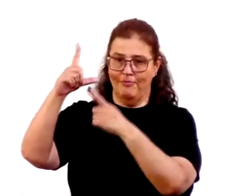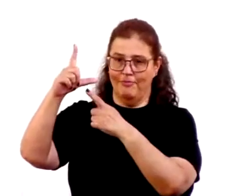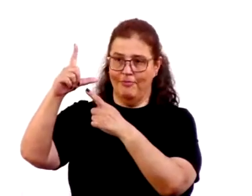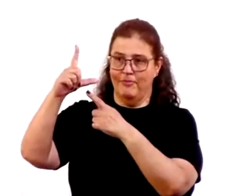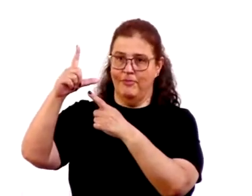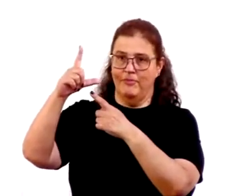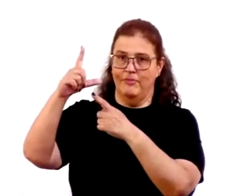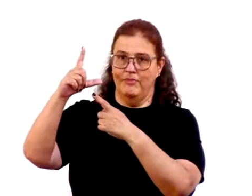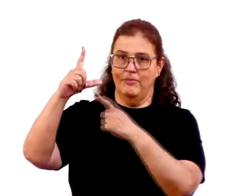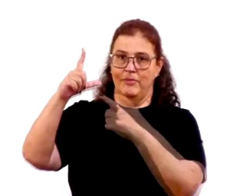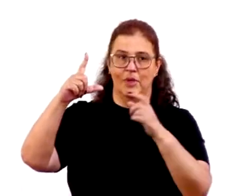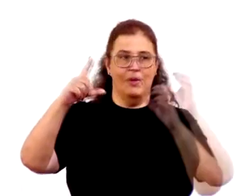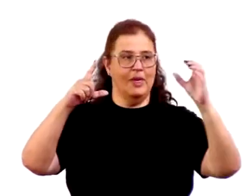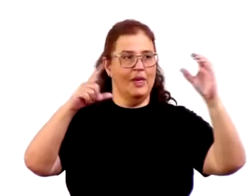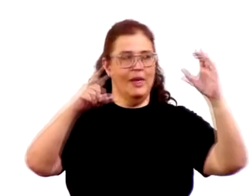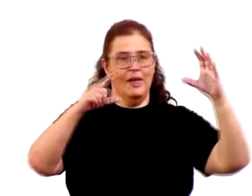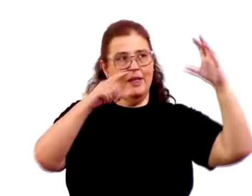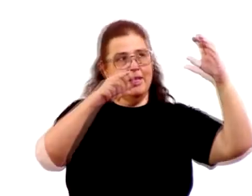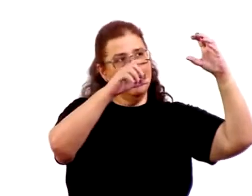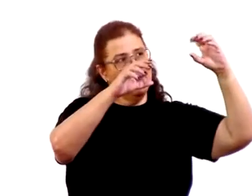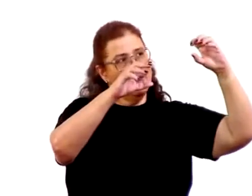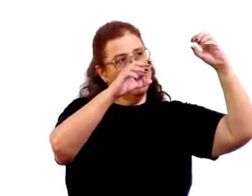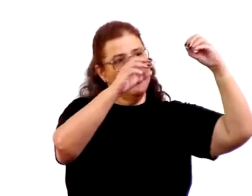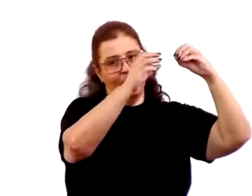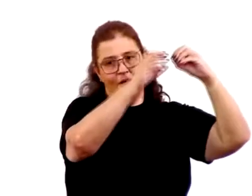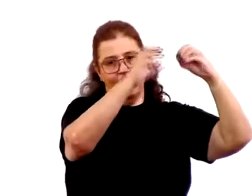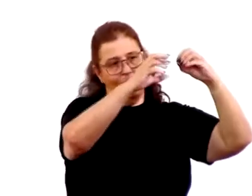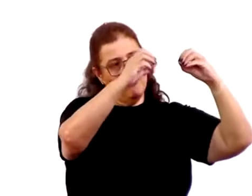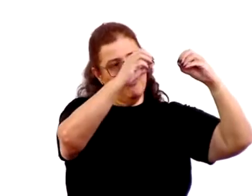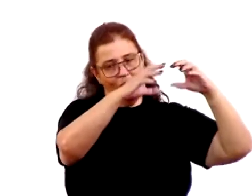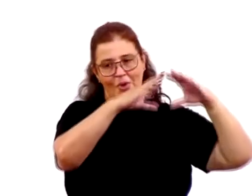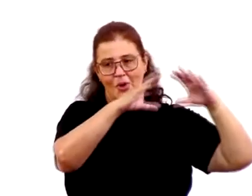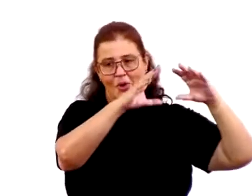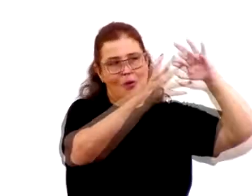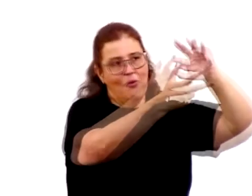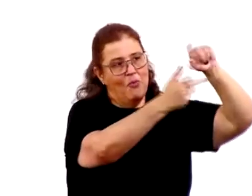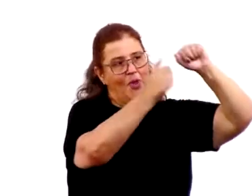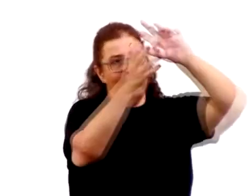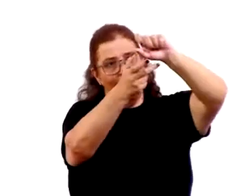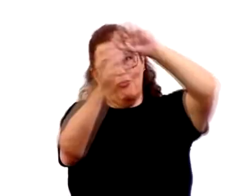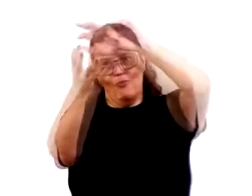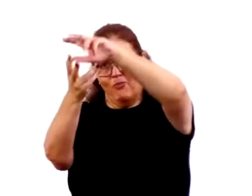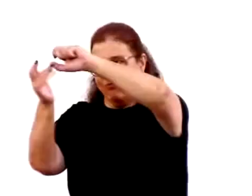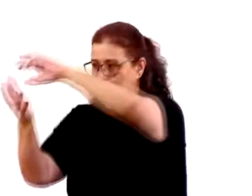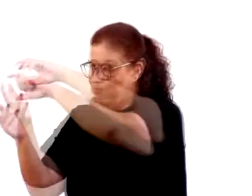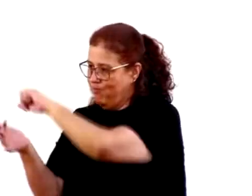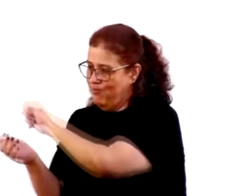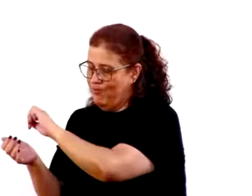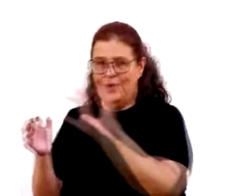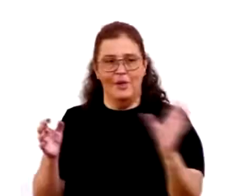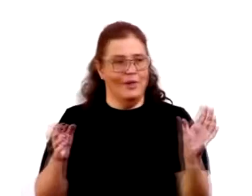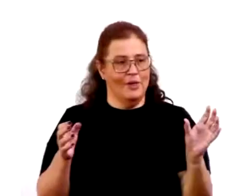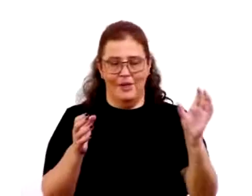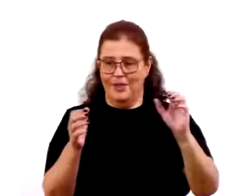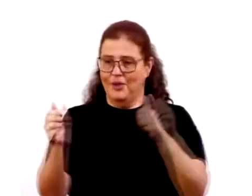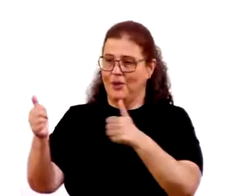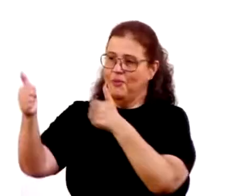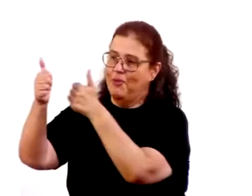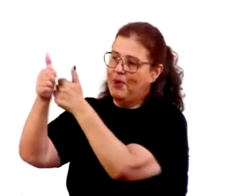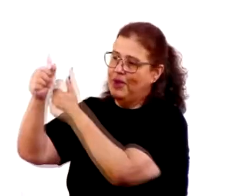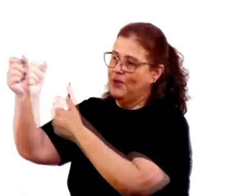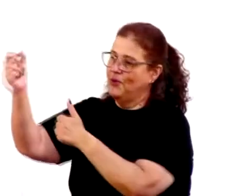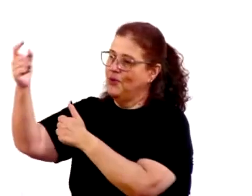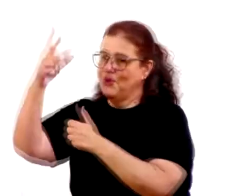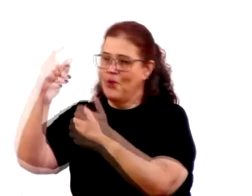e os planetas, todos pertinho do Sol, do primeiro até, quando nós